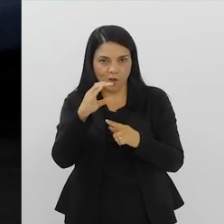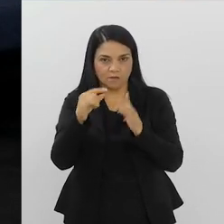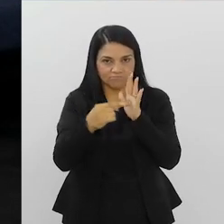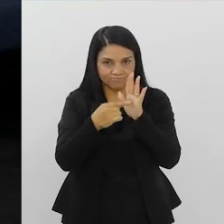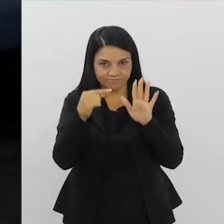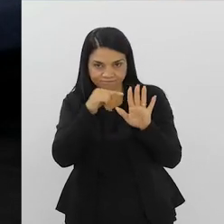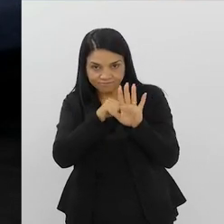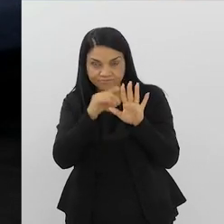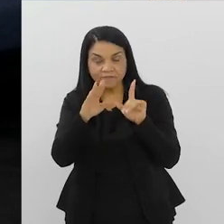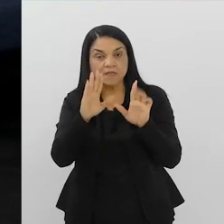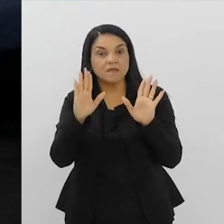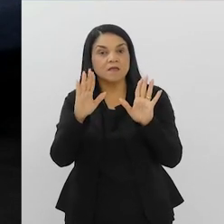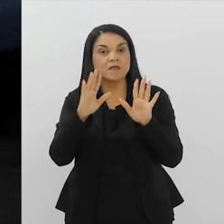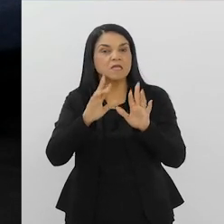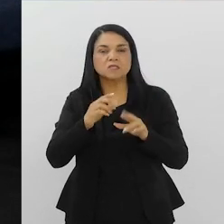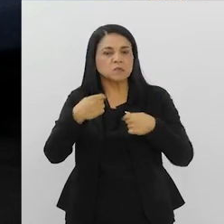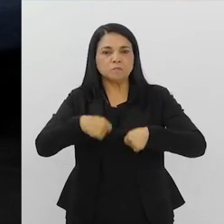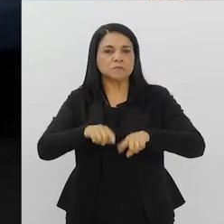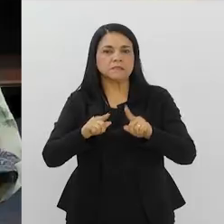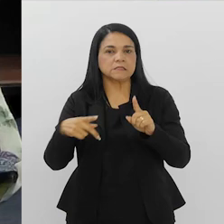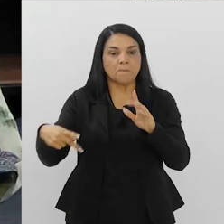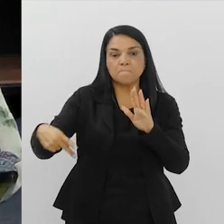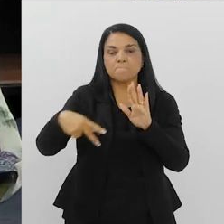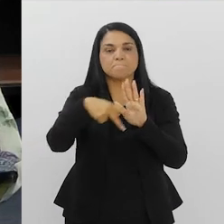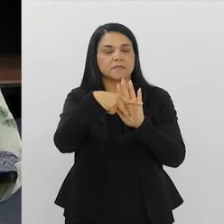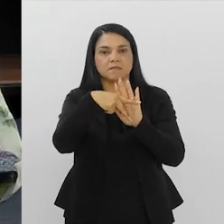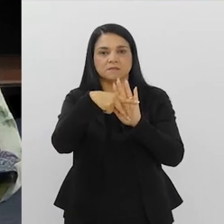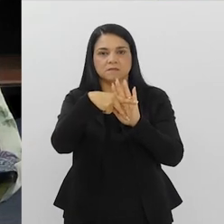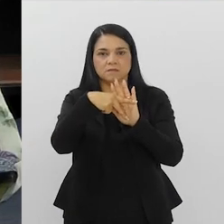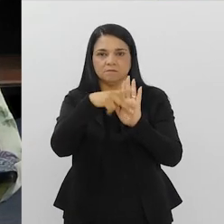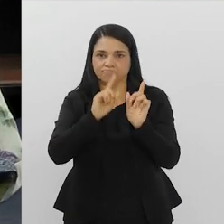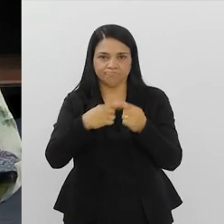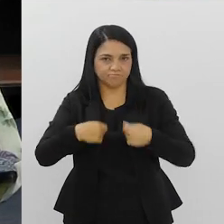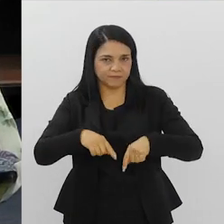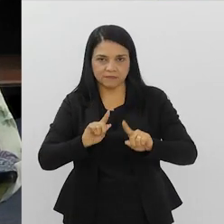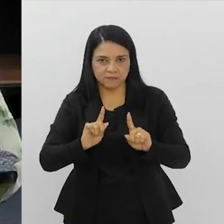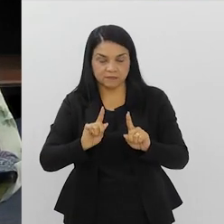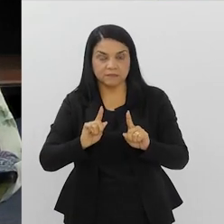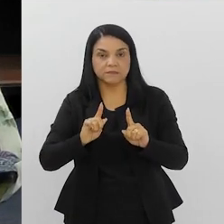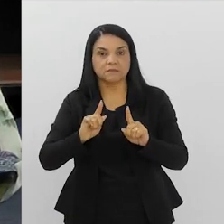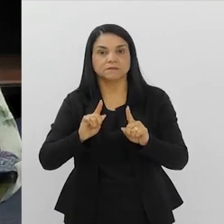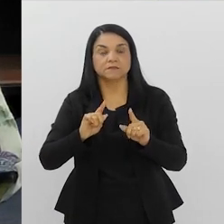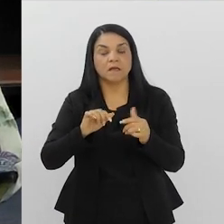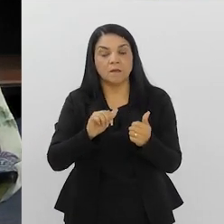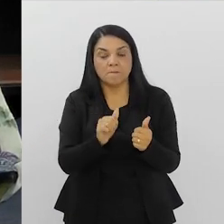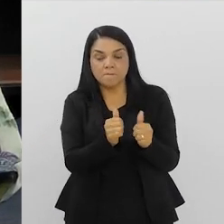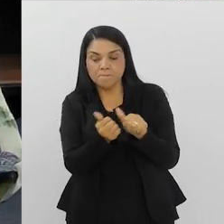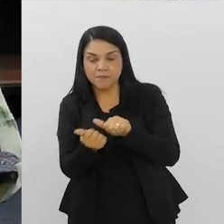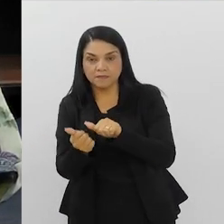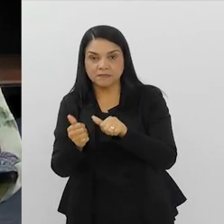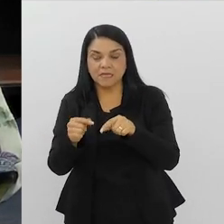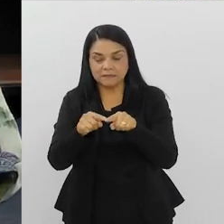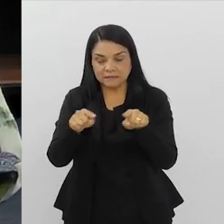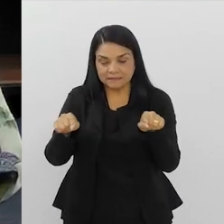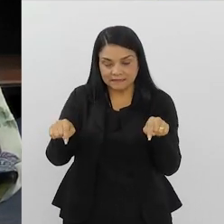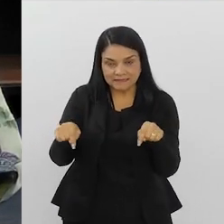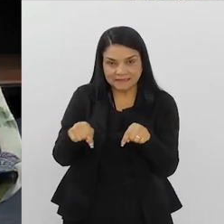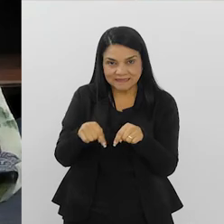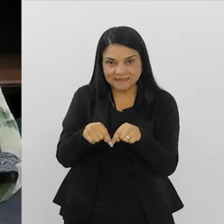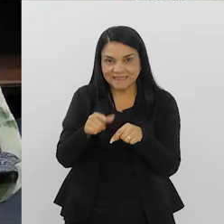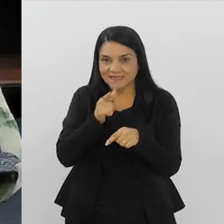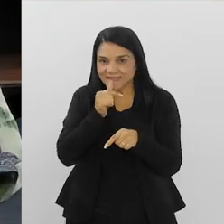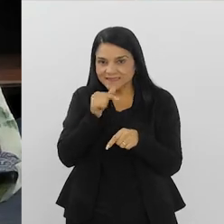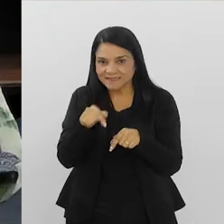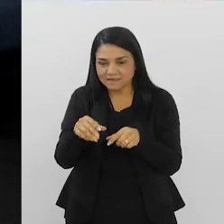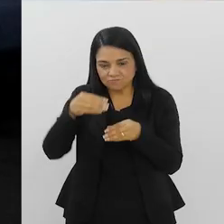era encantada com aqu ele não é anjo que vocês chamam que ficam no alto da igreja com